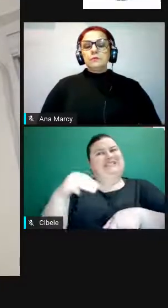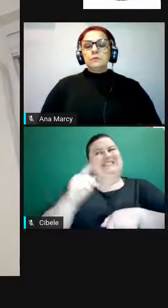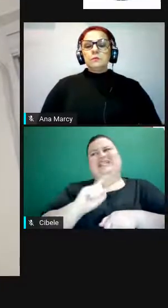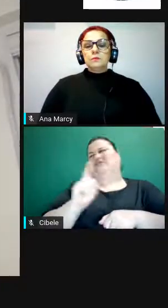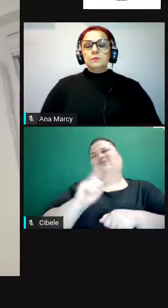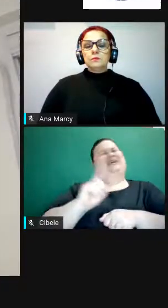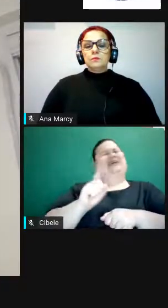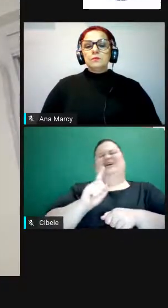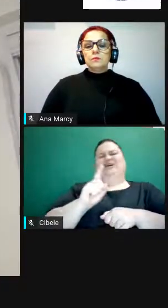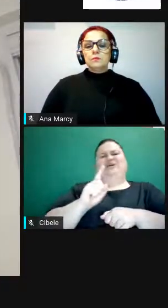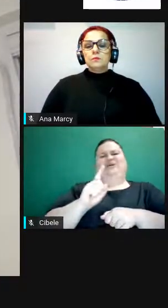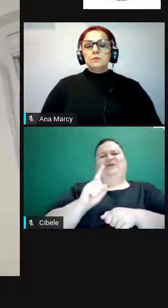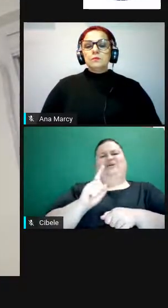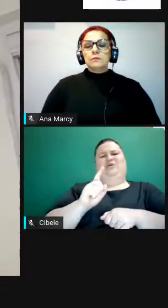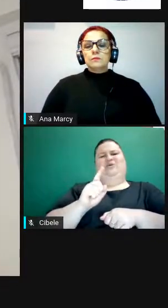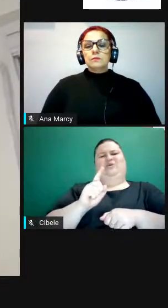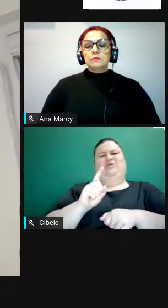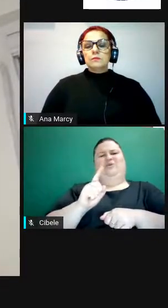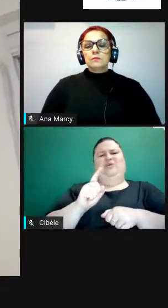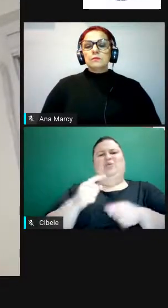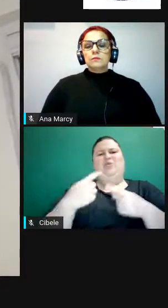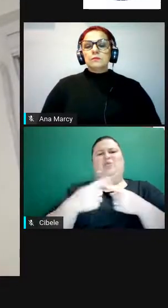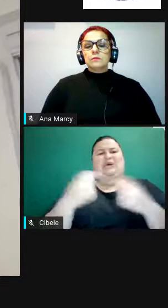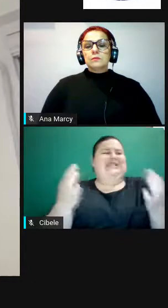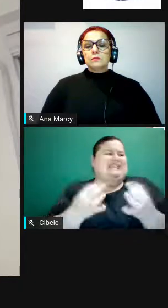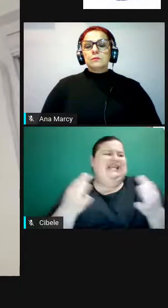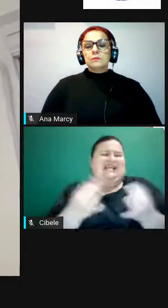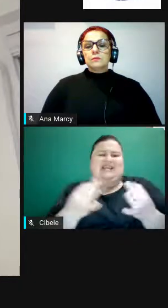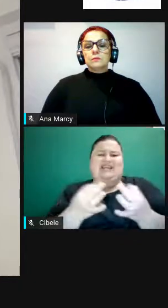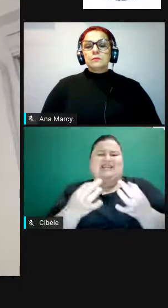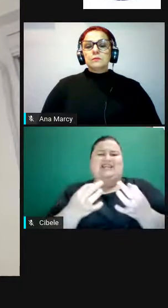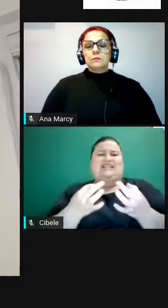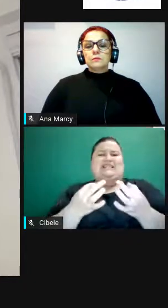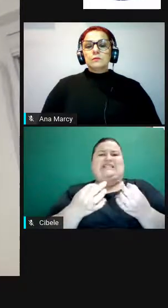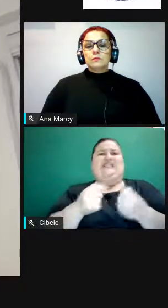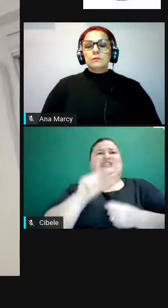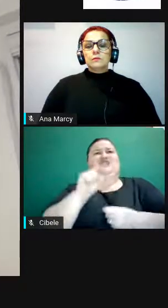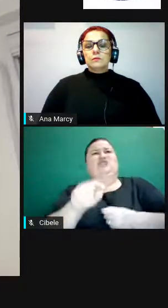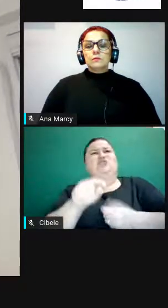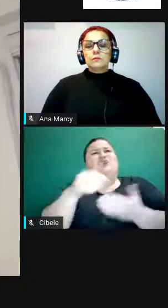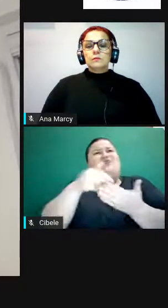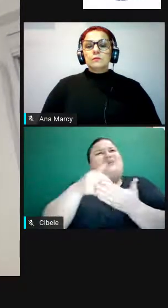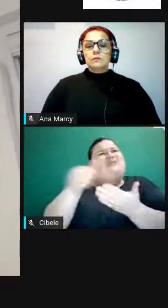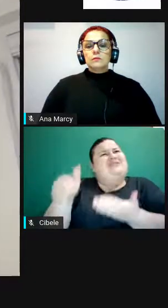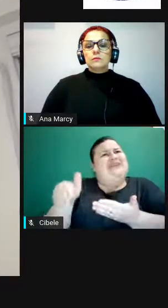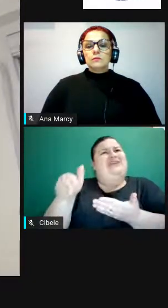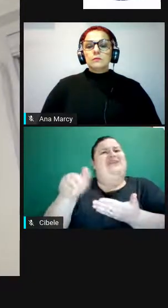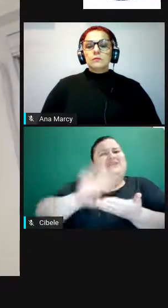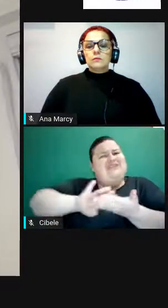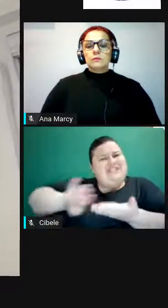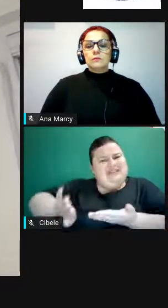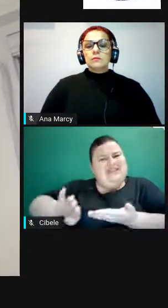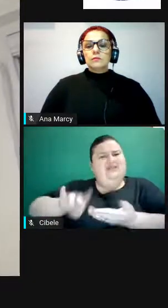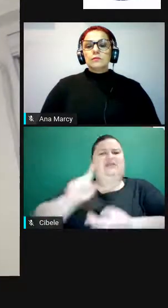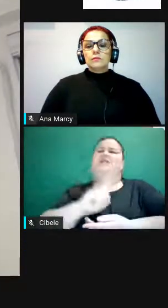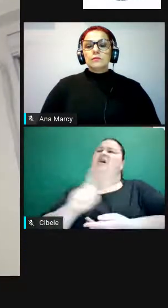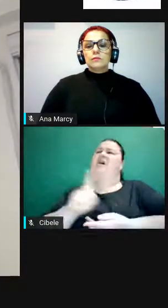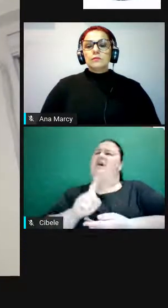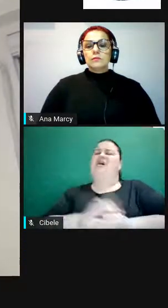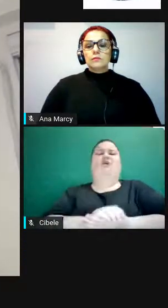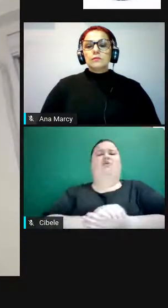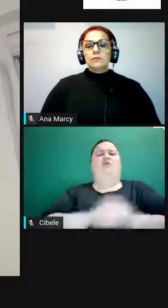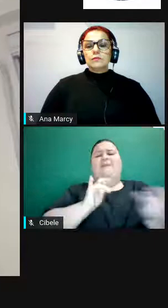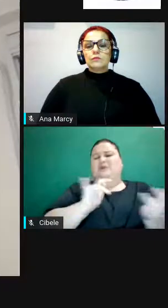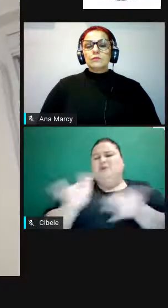certinho mestrado de excelência que vai sair do que a mestrado para tentar o incerto né que é procurar emprego a gente sabe que é difícil conseguir emprego